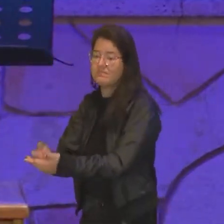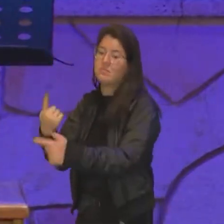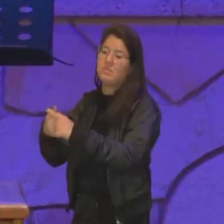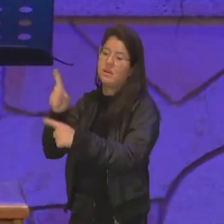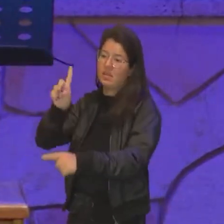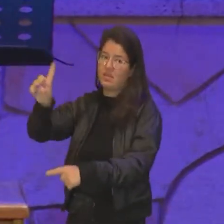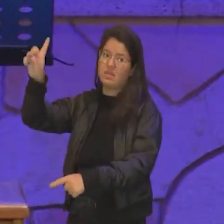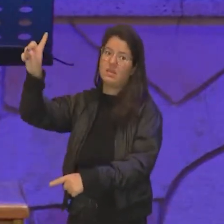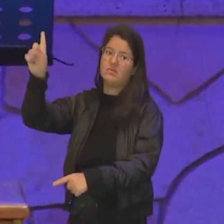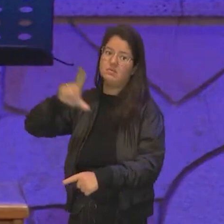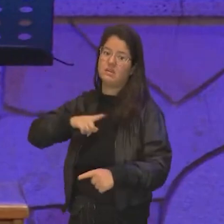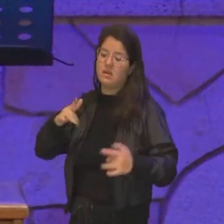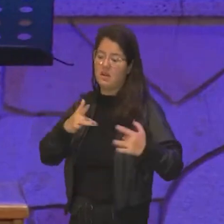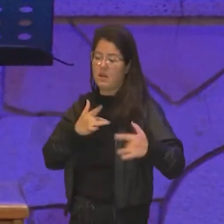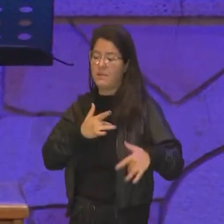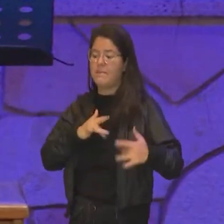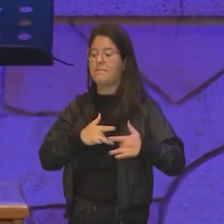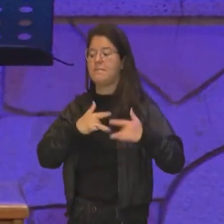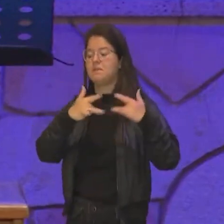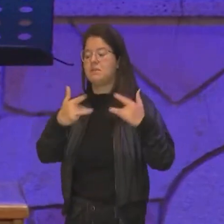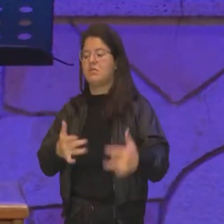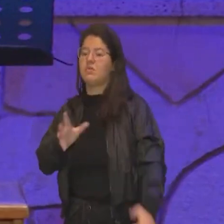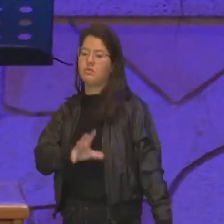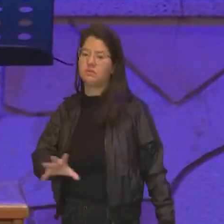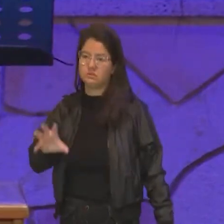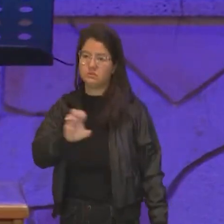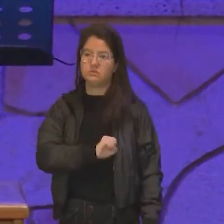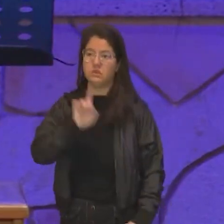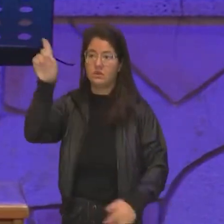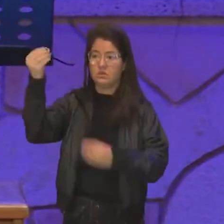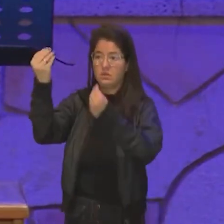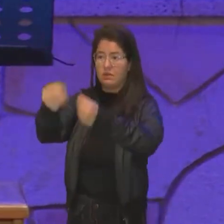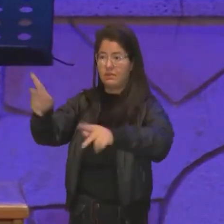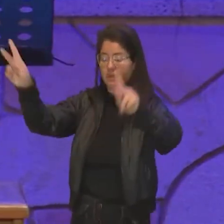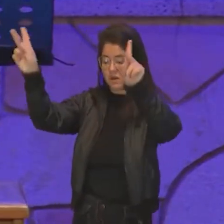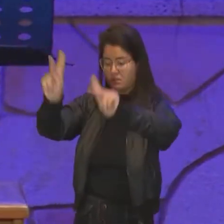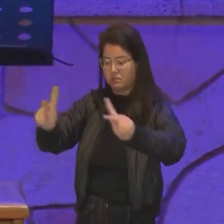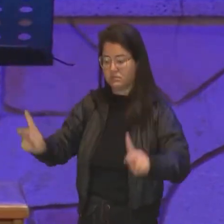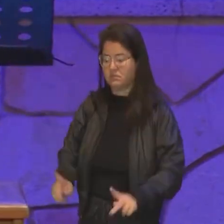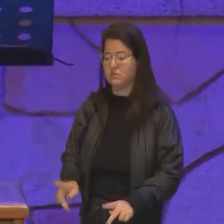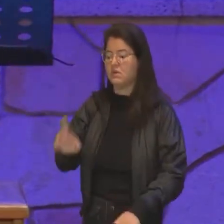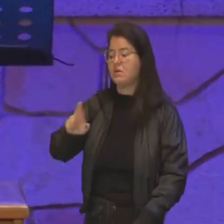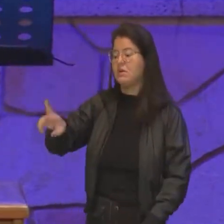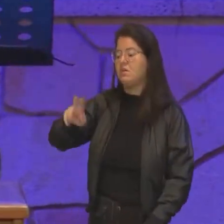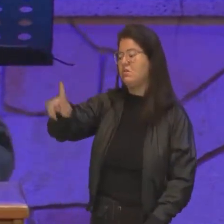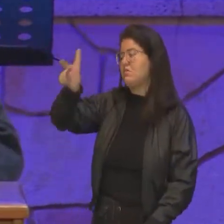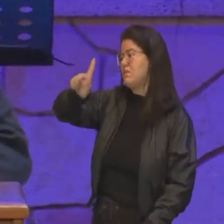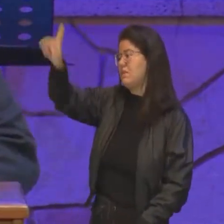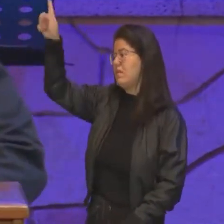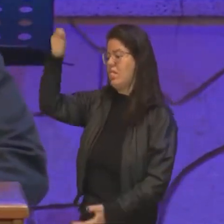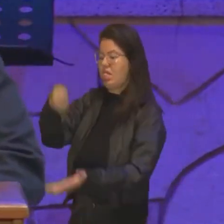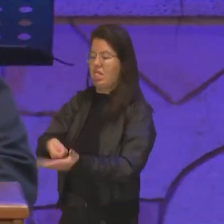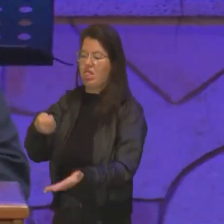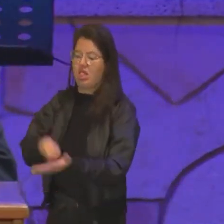Deus de misericórdia, de amor, um Deus de paz. Não aquele Deus carrasco que os seus amigos